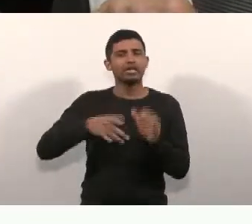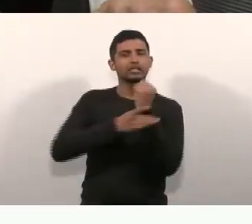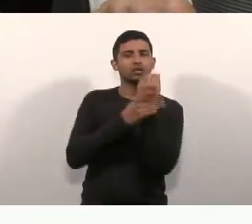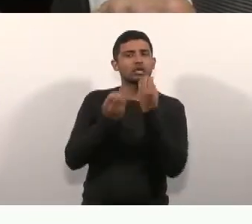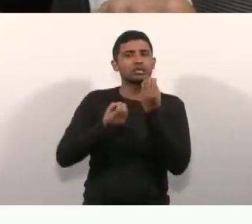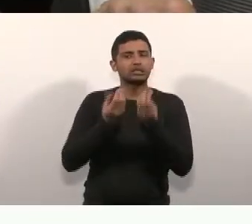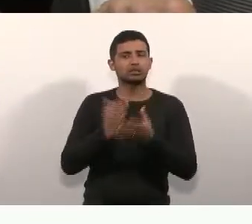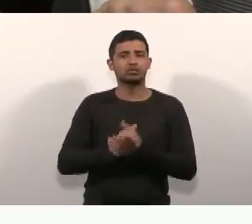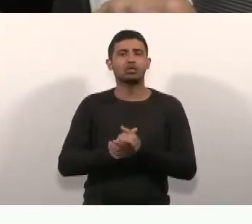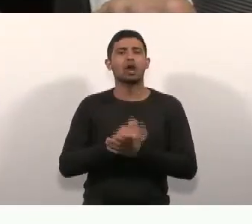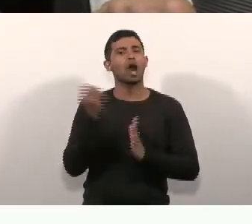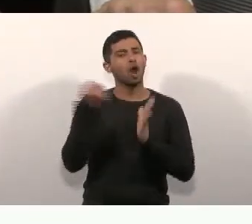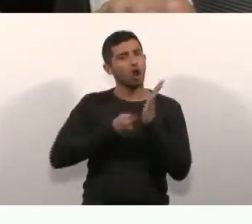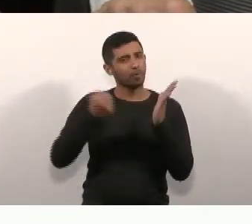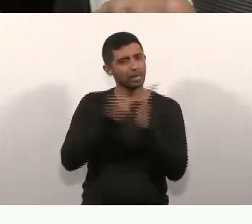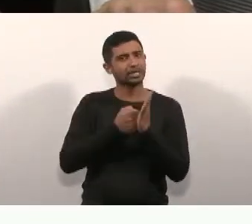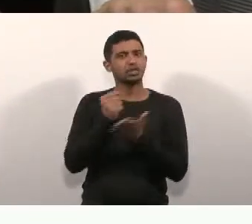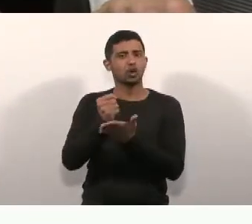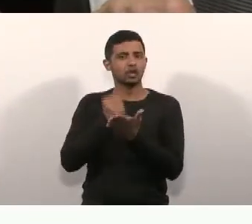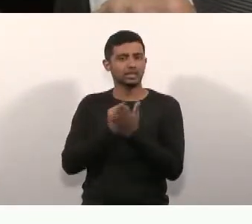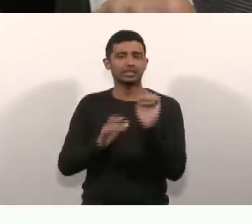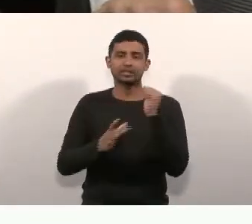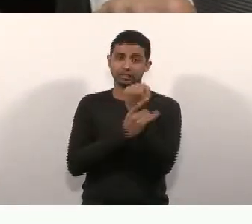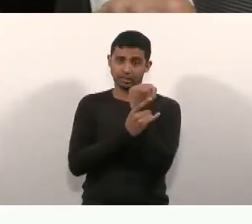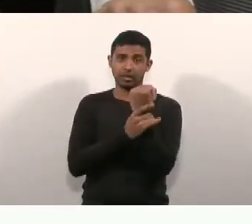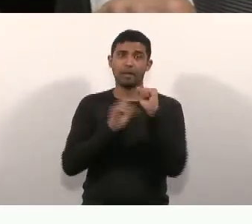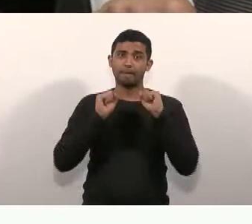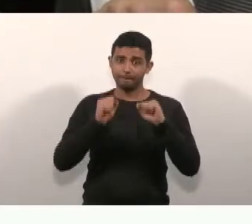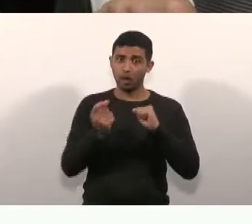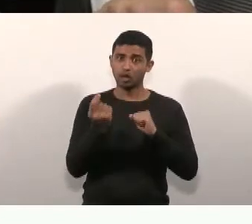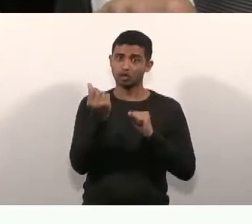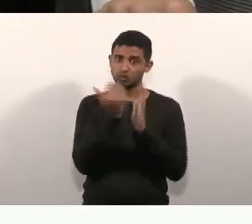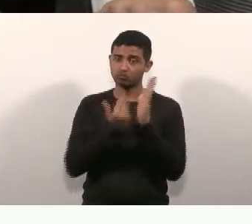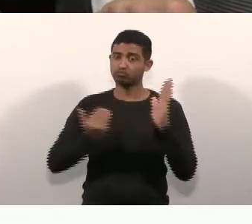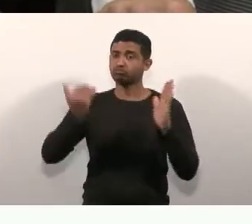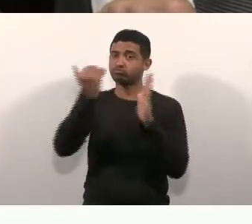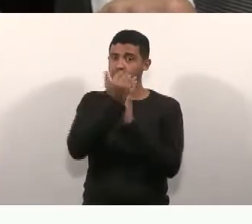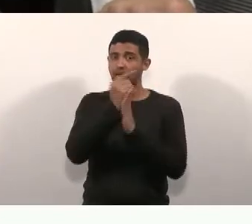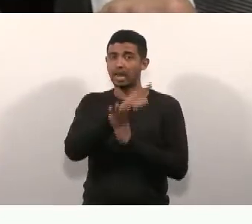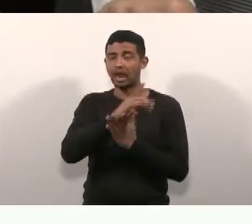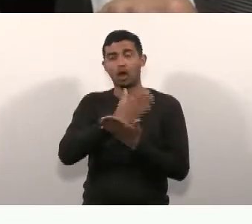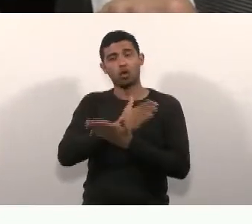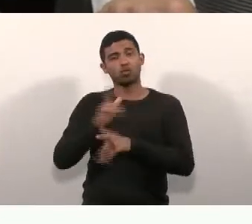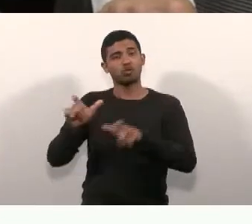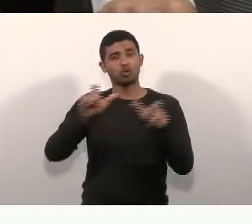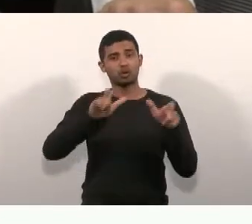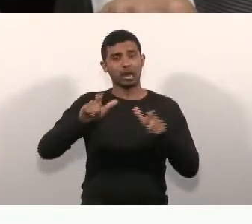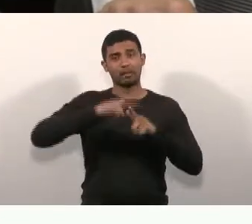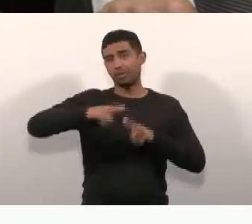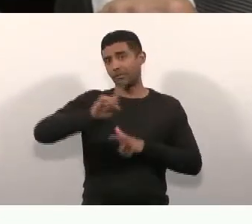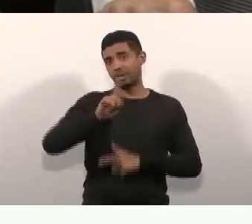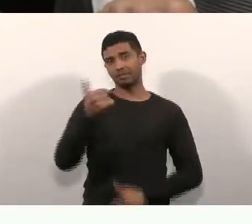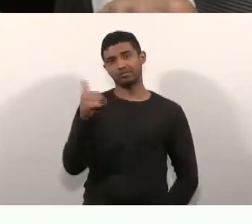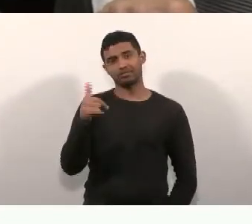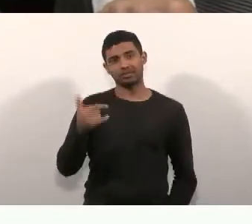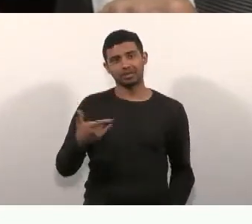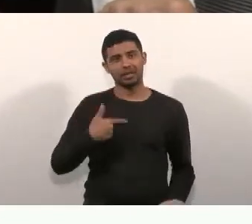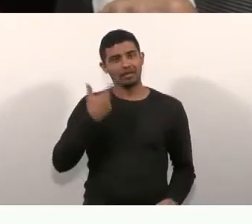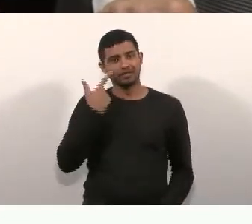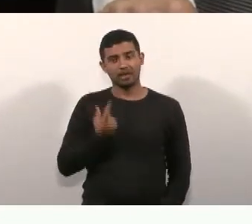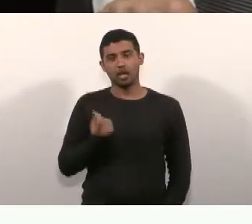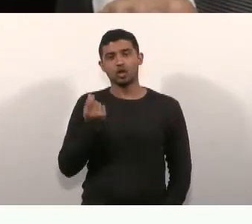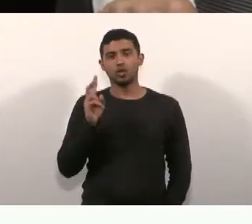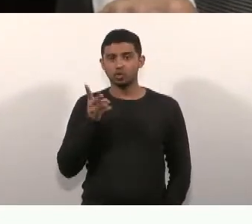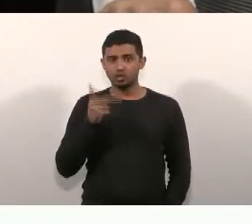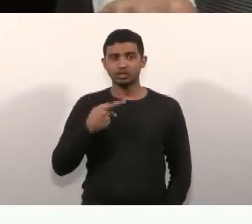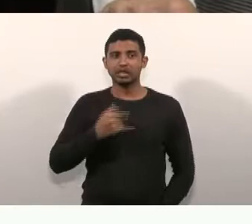município. Uma obrigação de contratação de seguros pode trazer custos adicionais a lugares em que a segurança não é problema. Lembra-se que esses custos são sempre passados